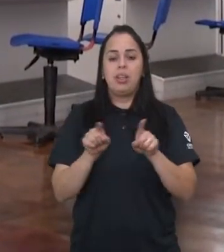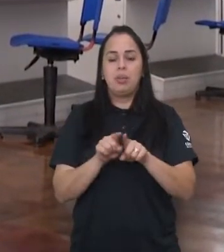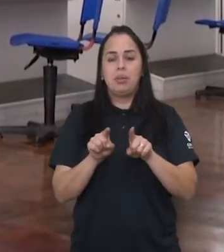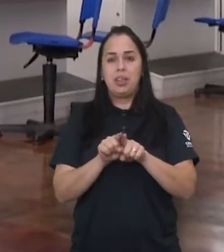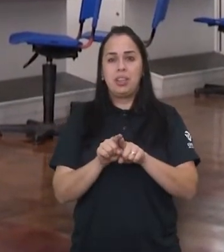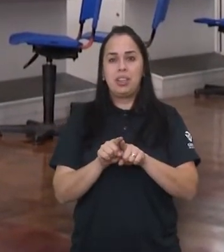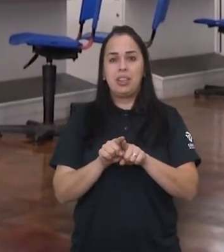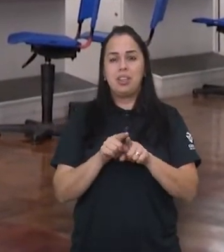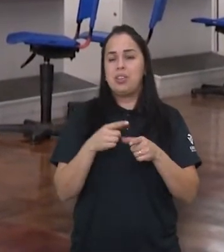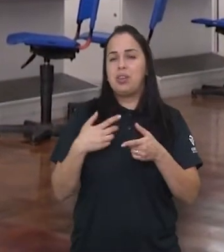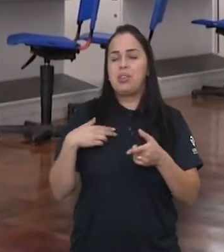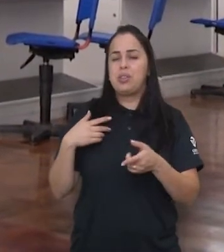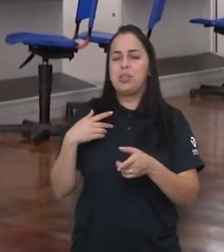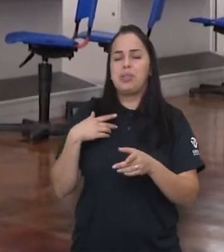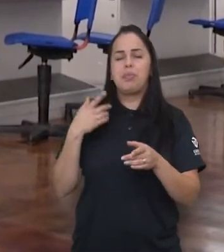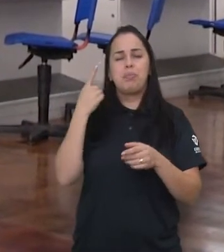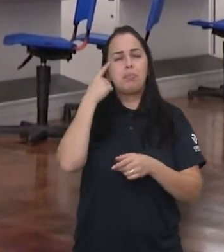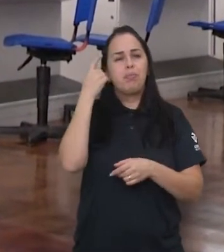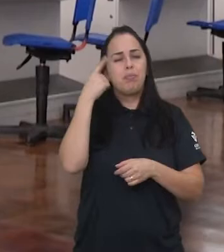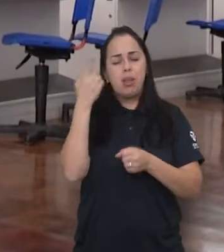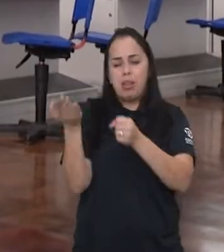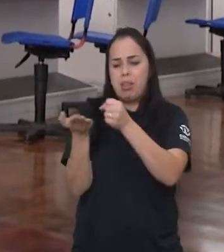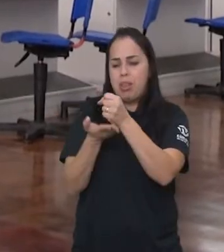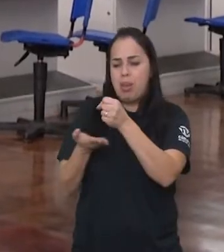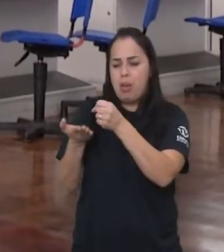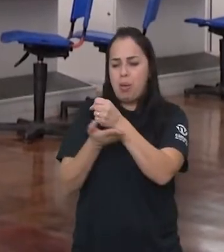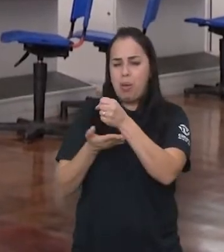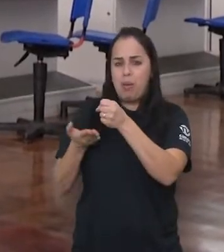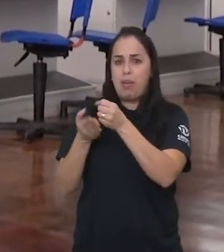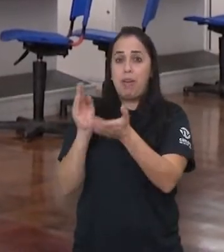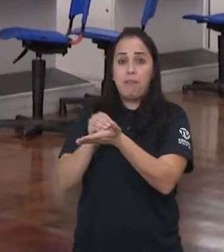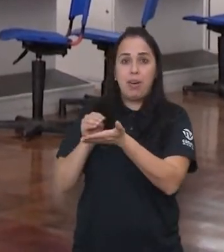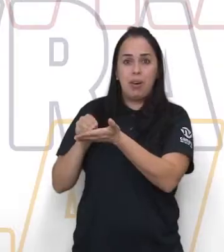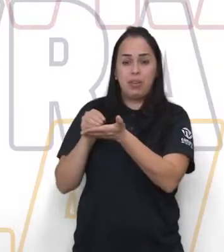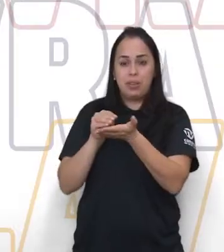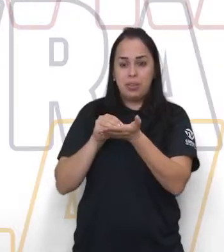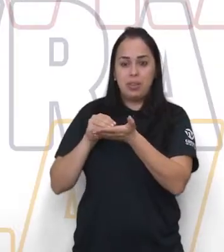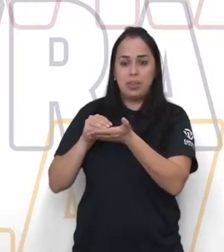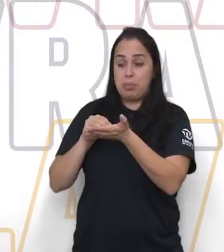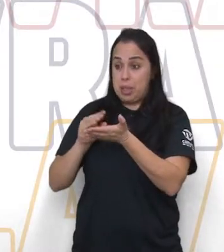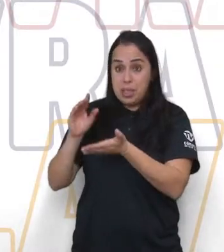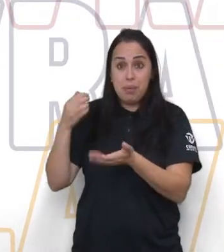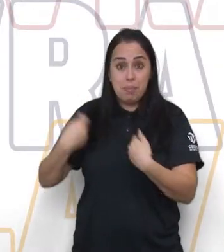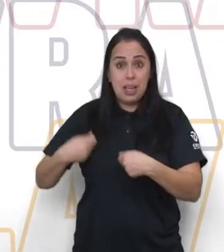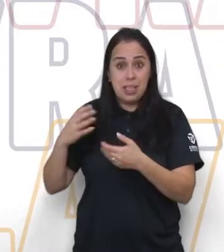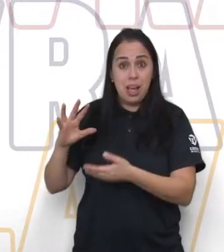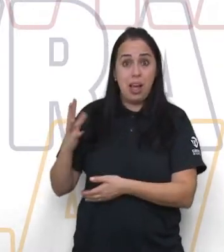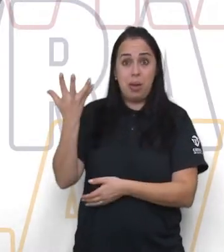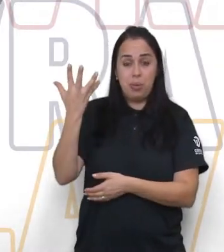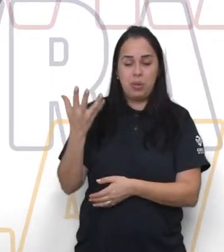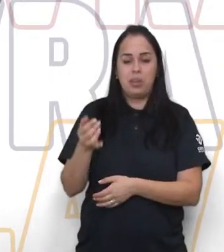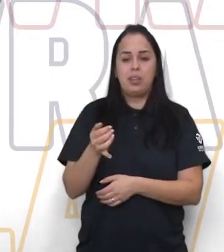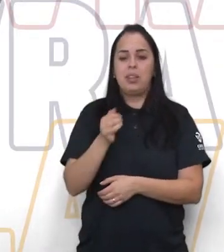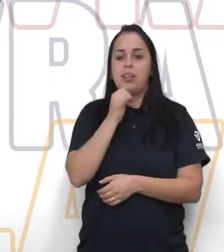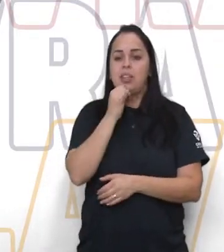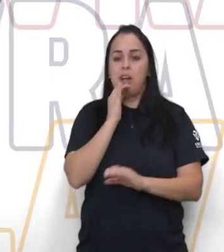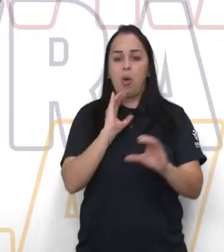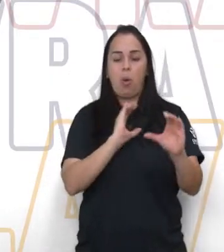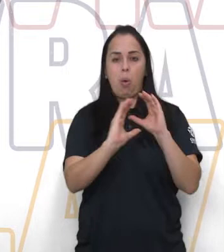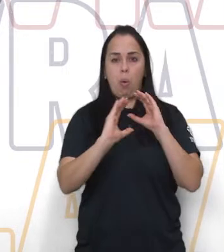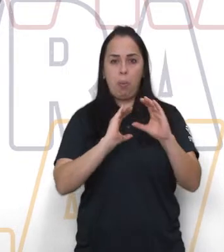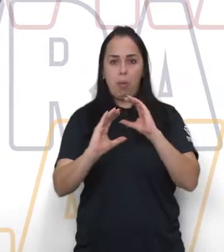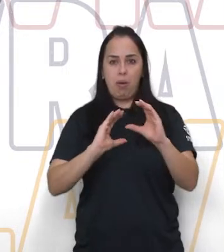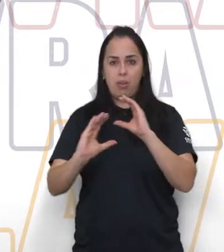foram identificadas mais questões que são básicas para a gente ter uma indústria 4.0 que precisa acontecer a questão